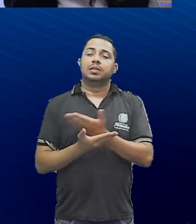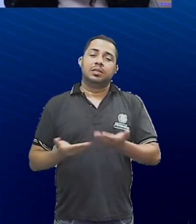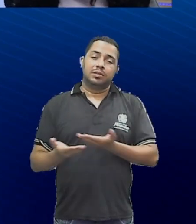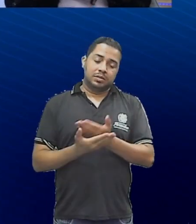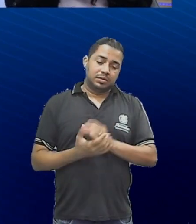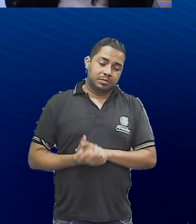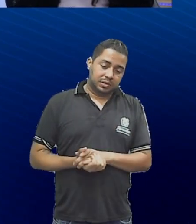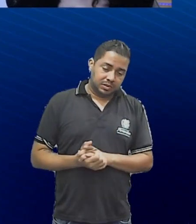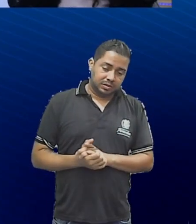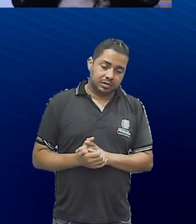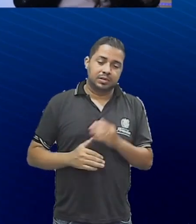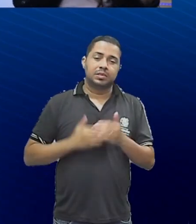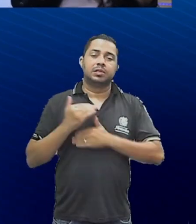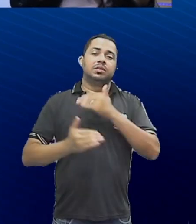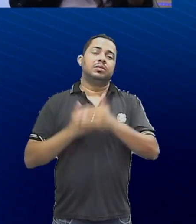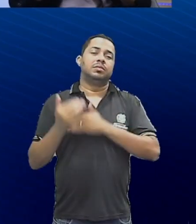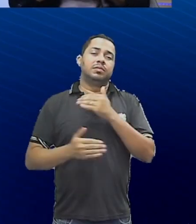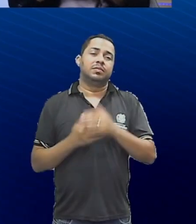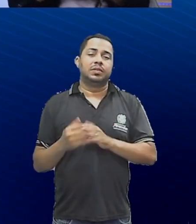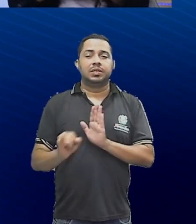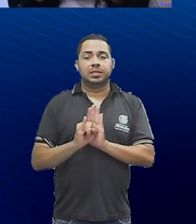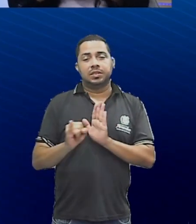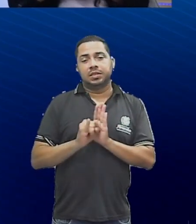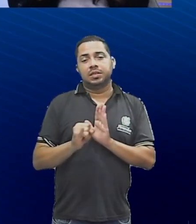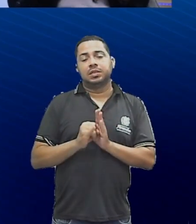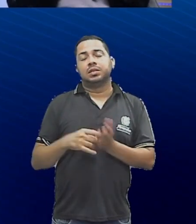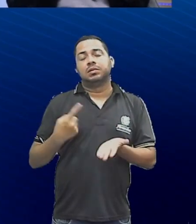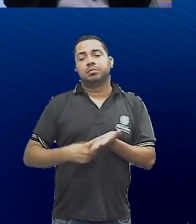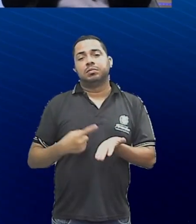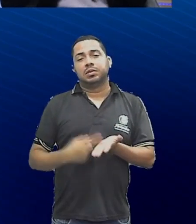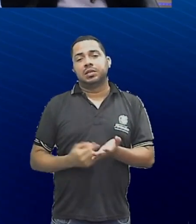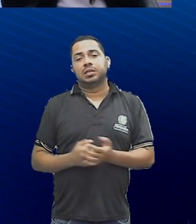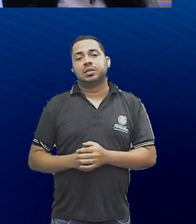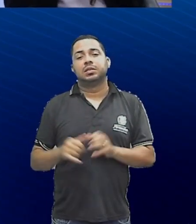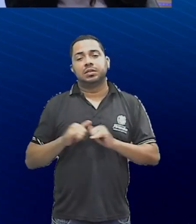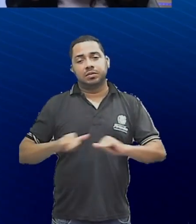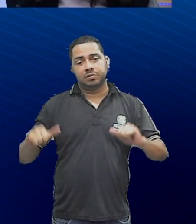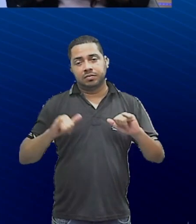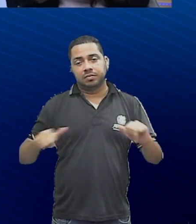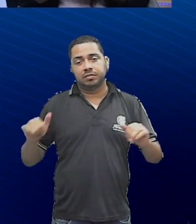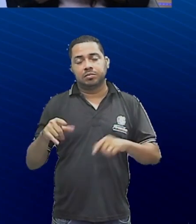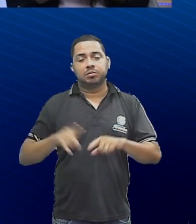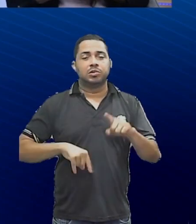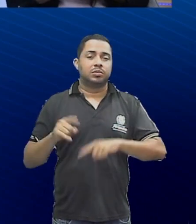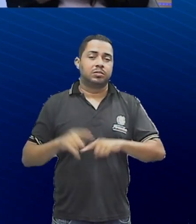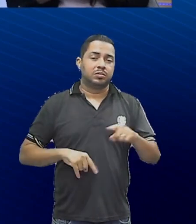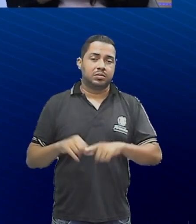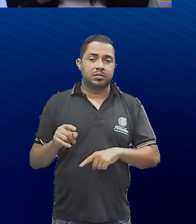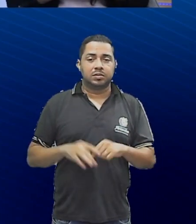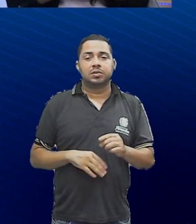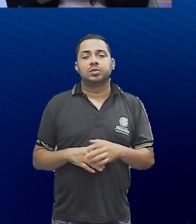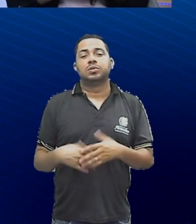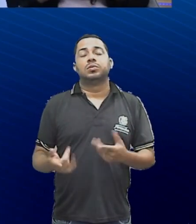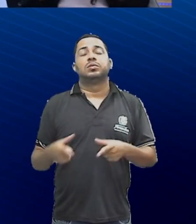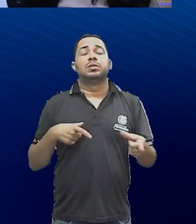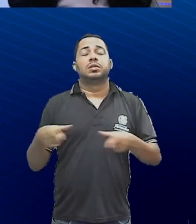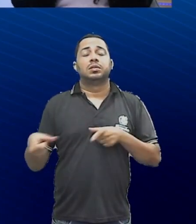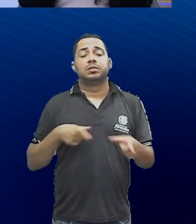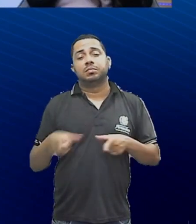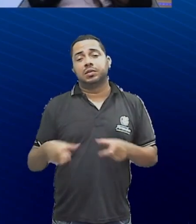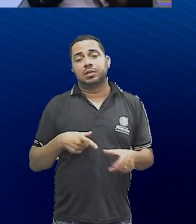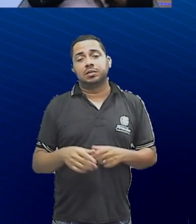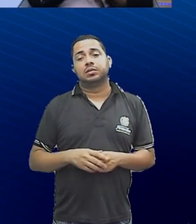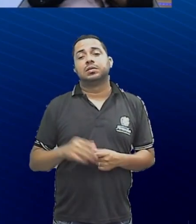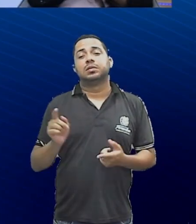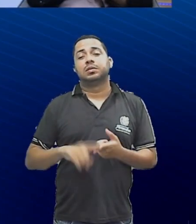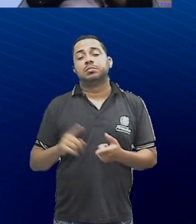relacionamentos, desenvolver identidade de marca, divulgar e comercializar produtos ou serviços e